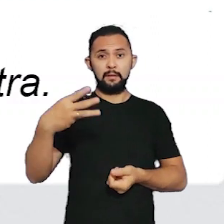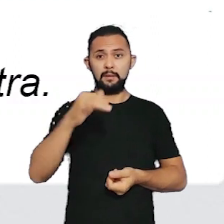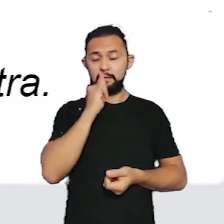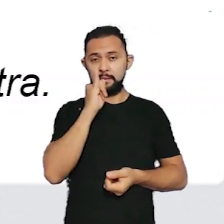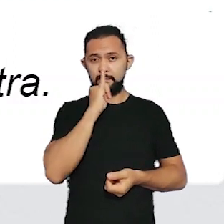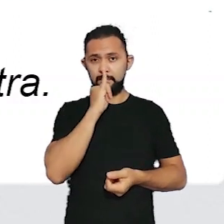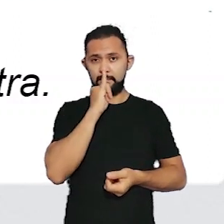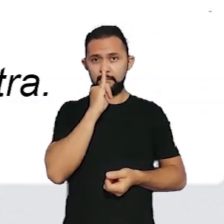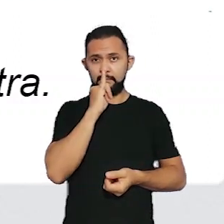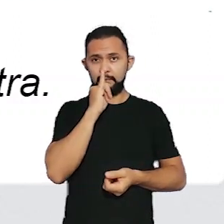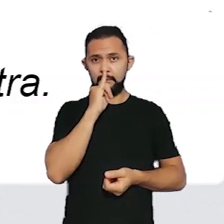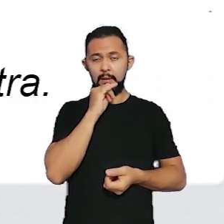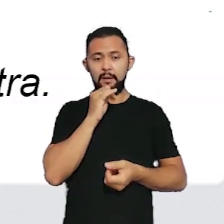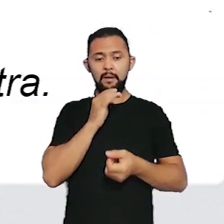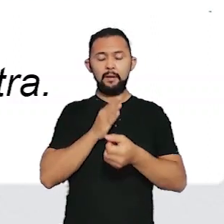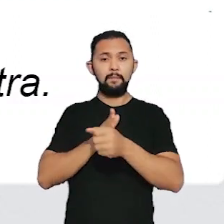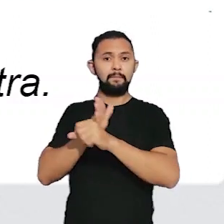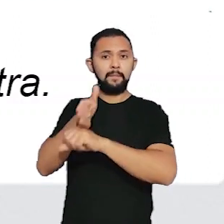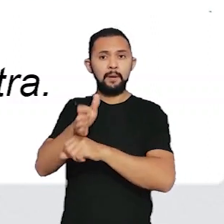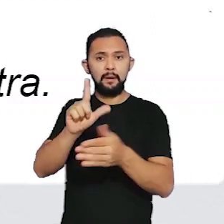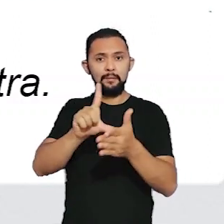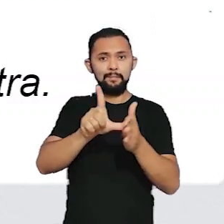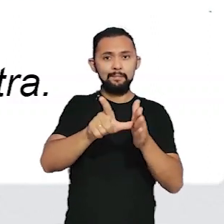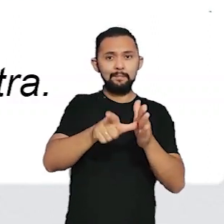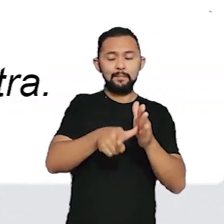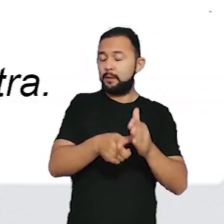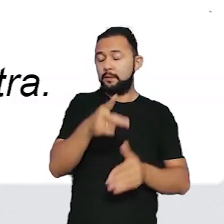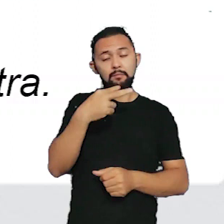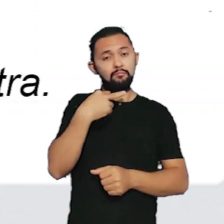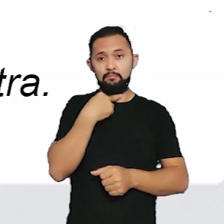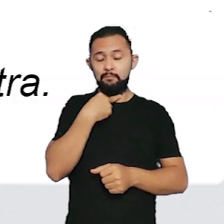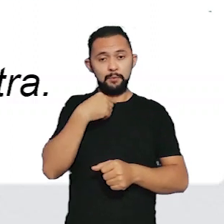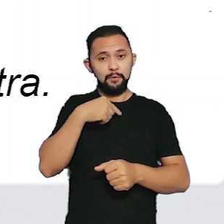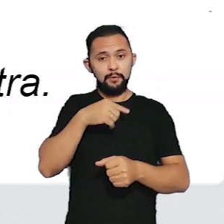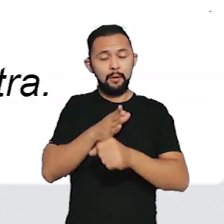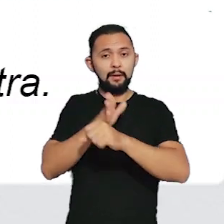por ter chegado atrasada, não pôde entrar na palestra.